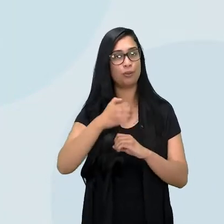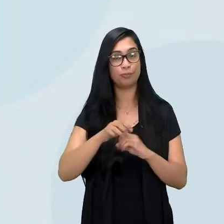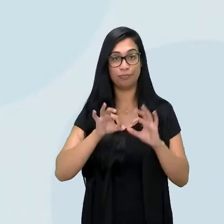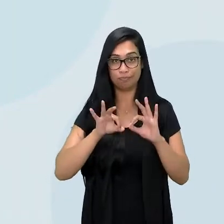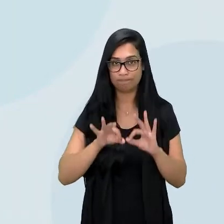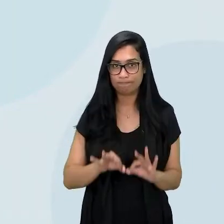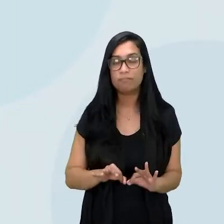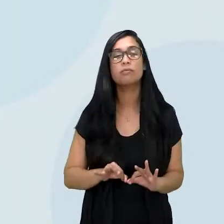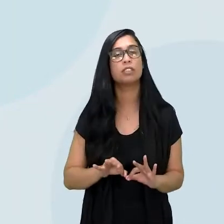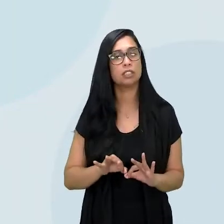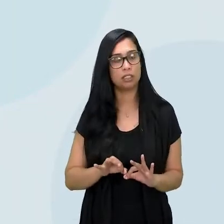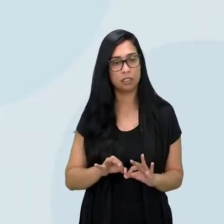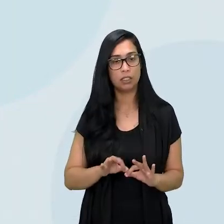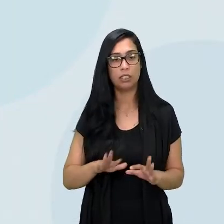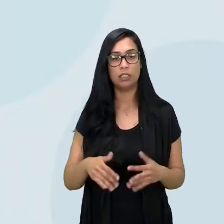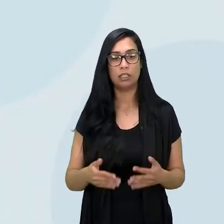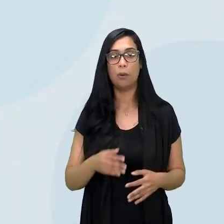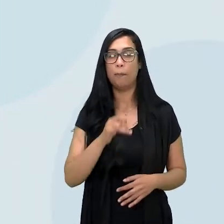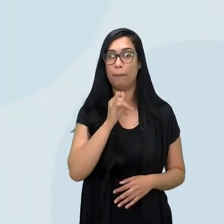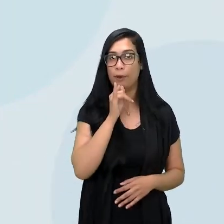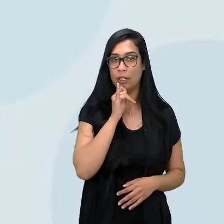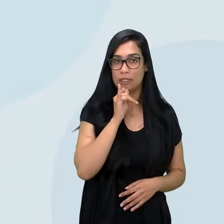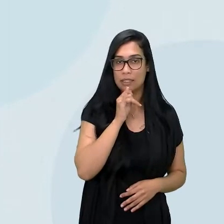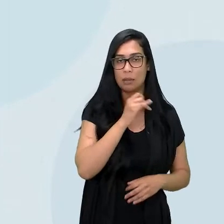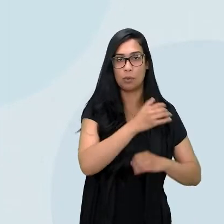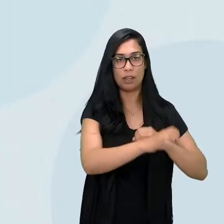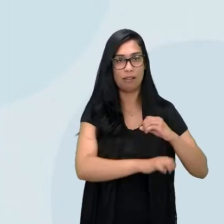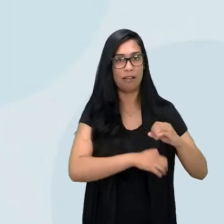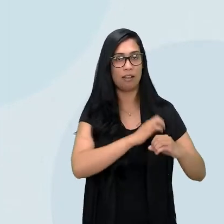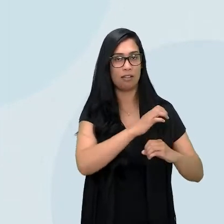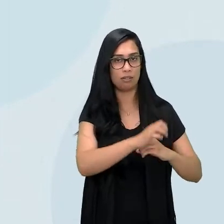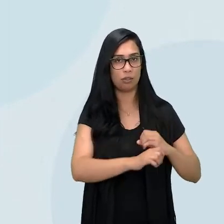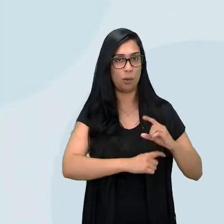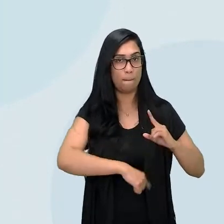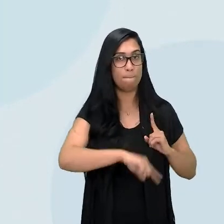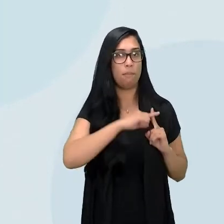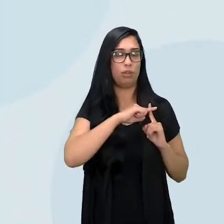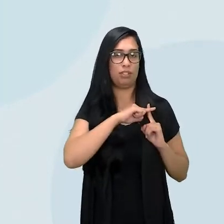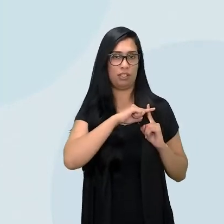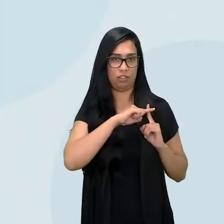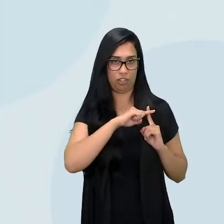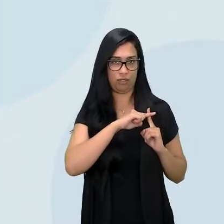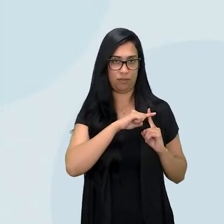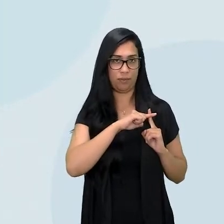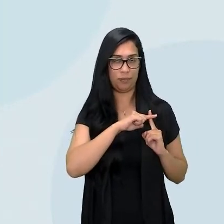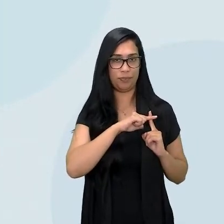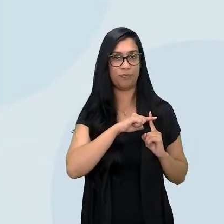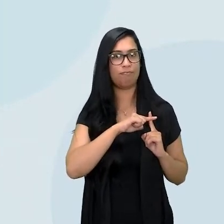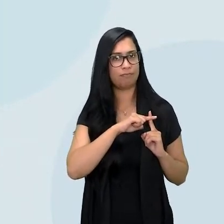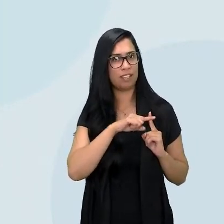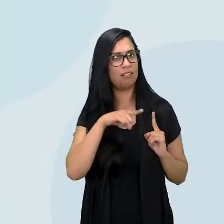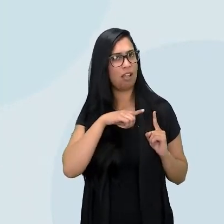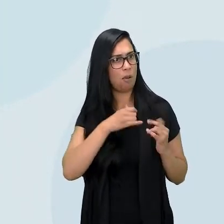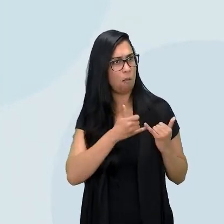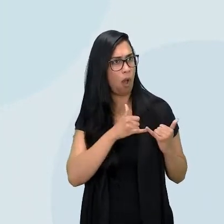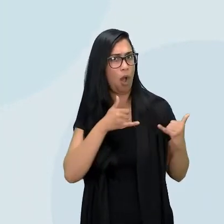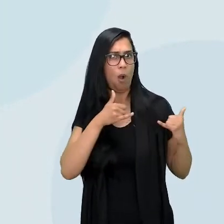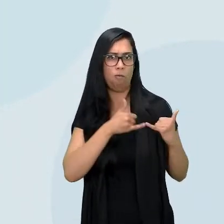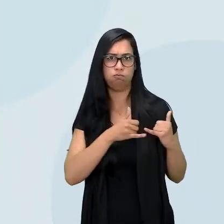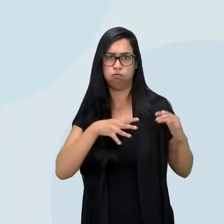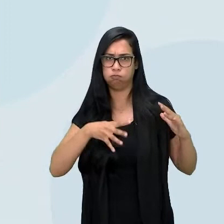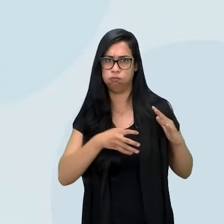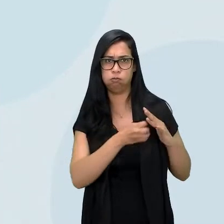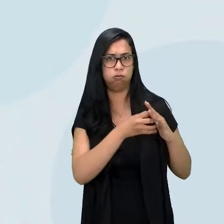saem daqui, né? De um polo que a gente vai chamar de positivo, porque tem maior potencial, mais energia armazenada, mais cargas